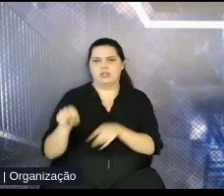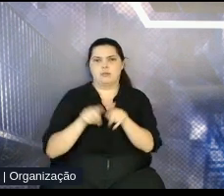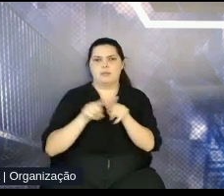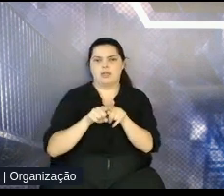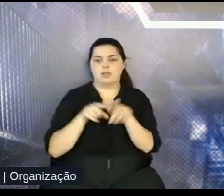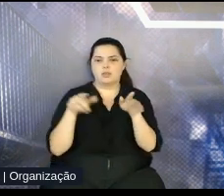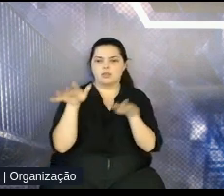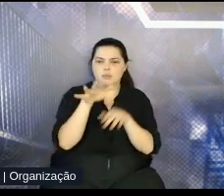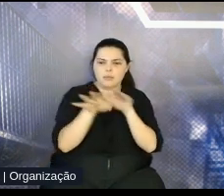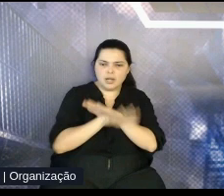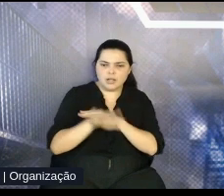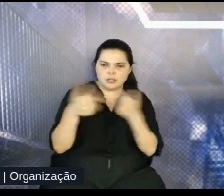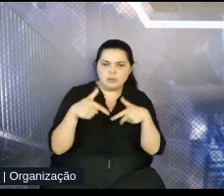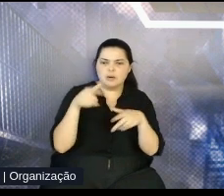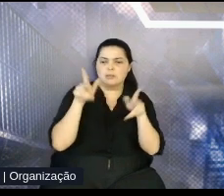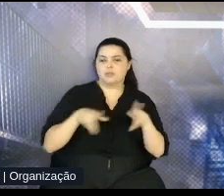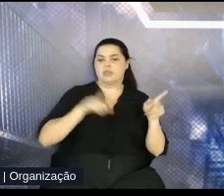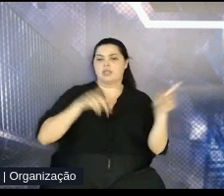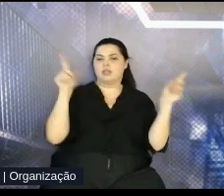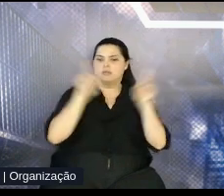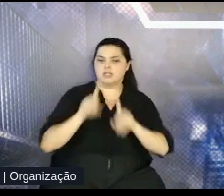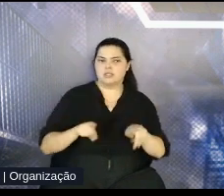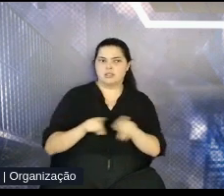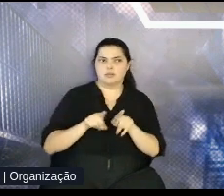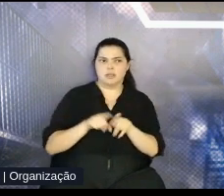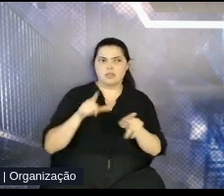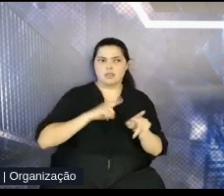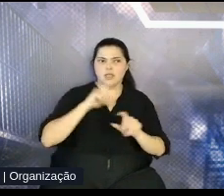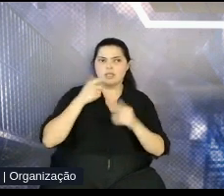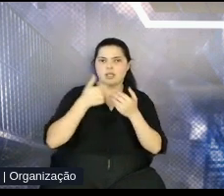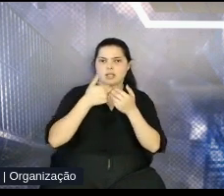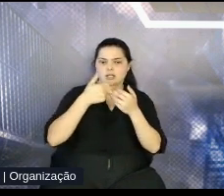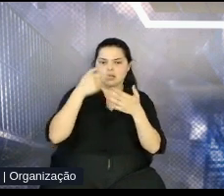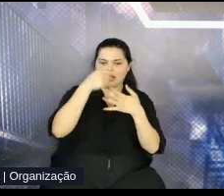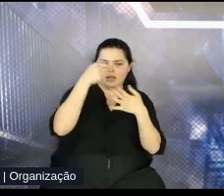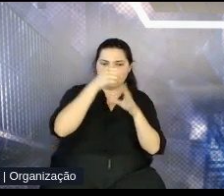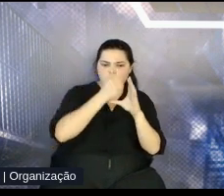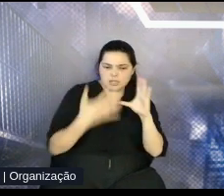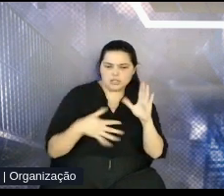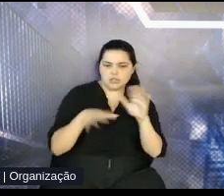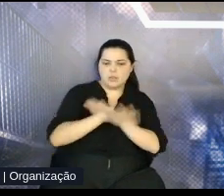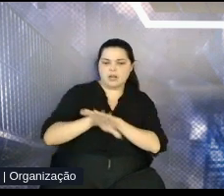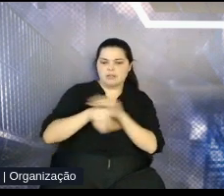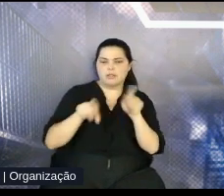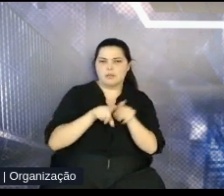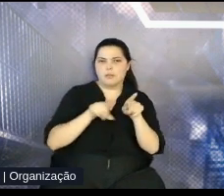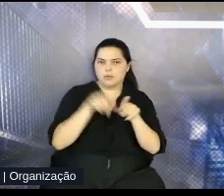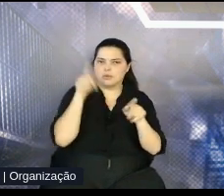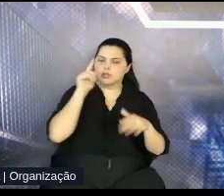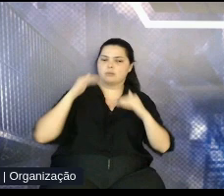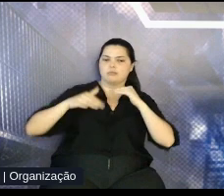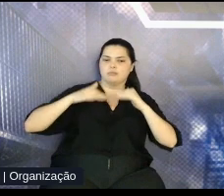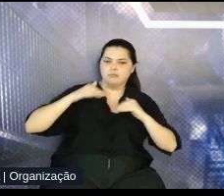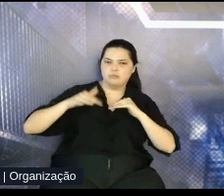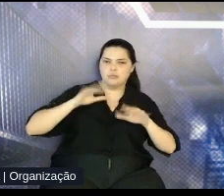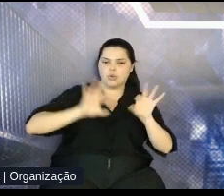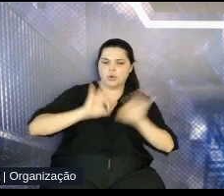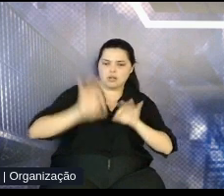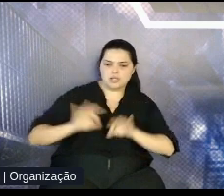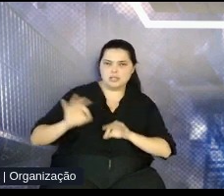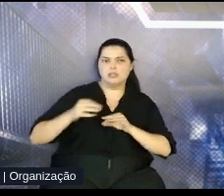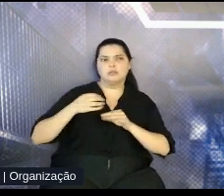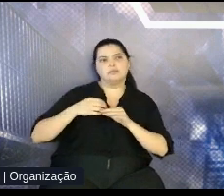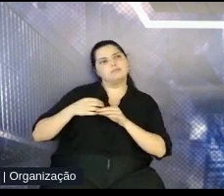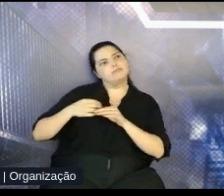gente consegue estar vendo esses players de mercado, o mercado se movimentando, felizmente, né, principalmente quando esse movimento vem das